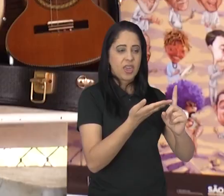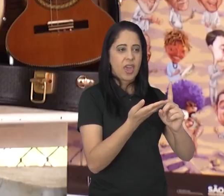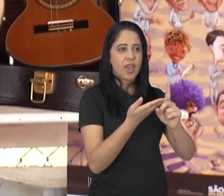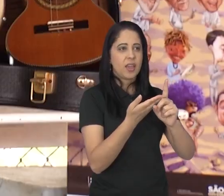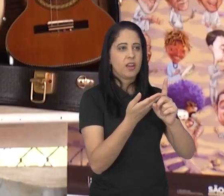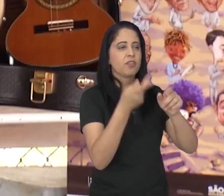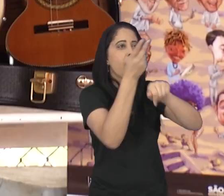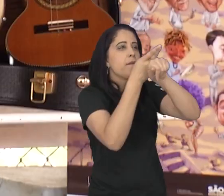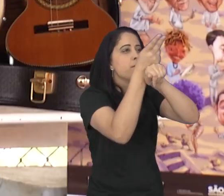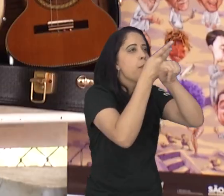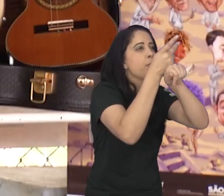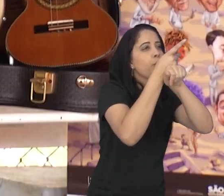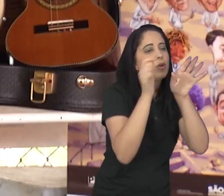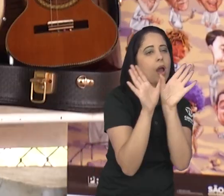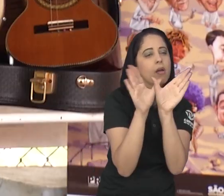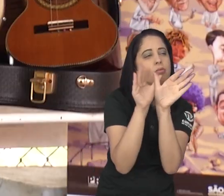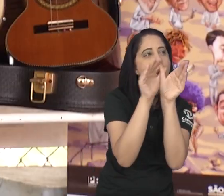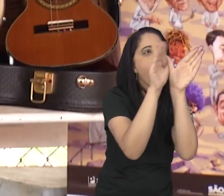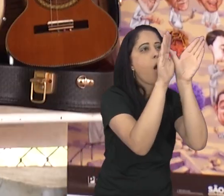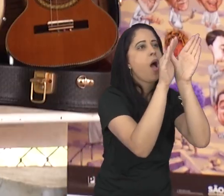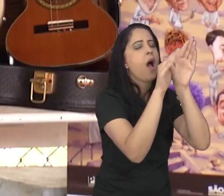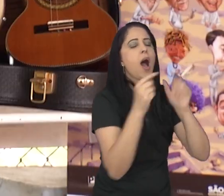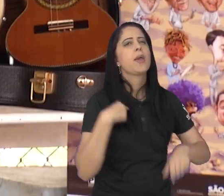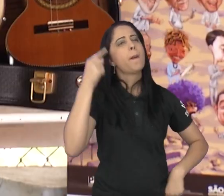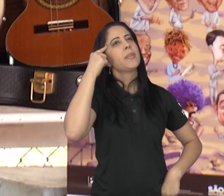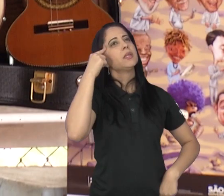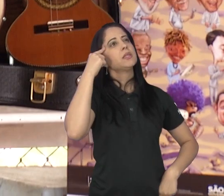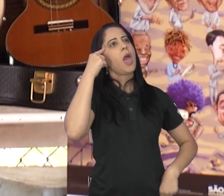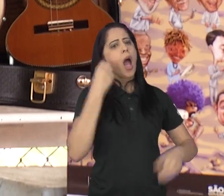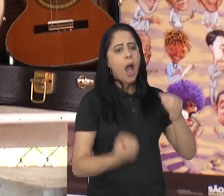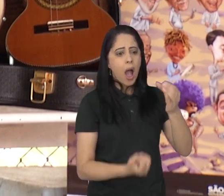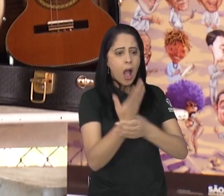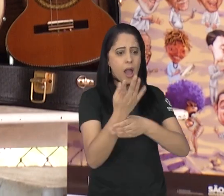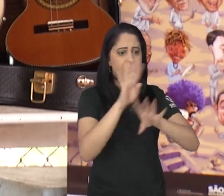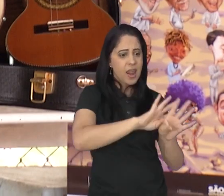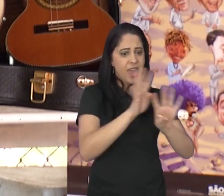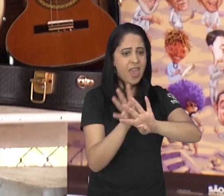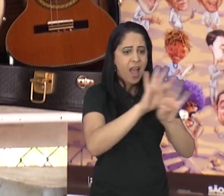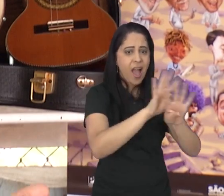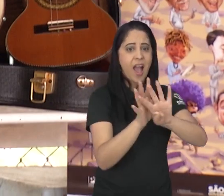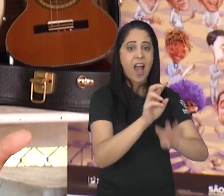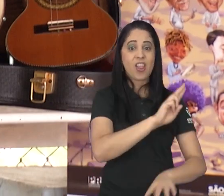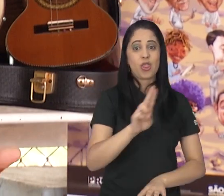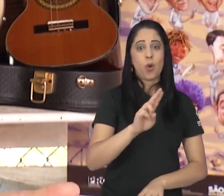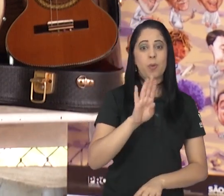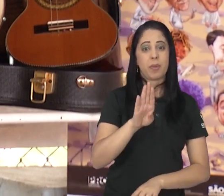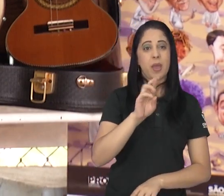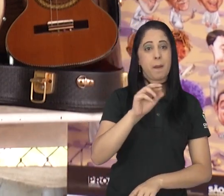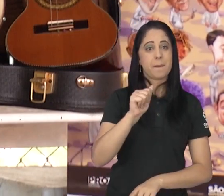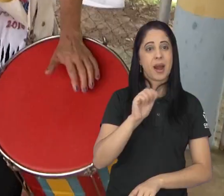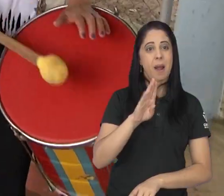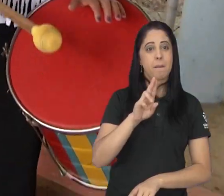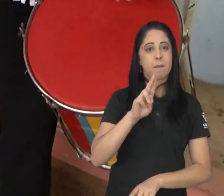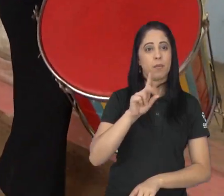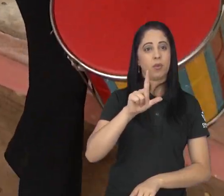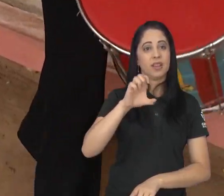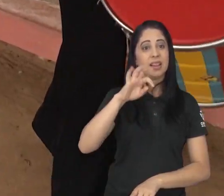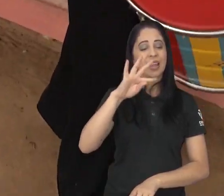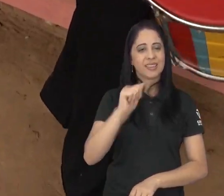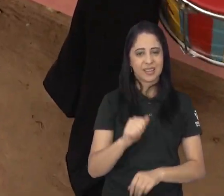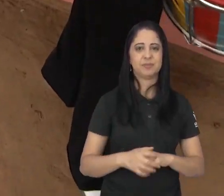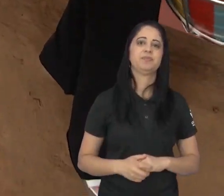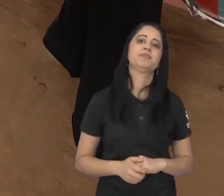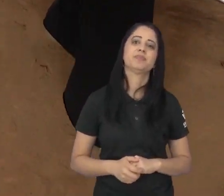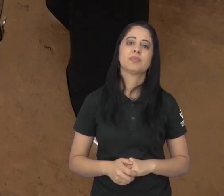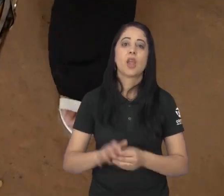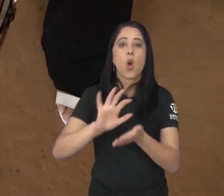borboleta. Aí a gente decidiu montar o bloco do Brabuleta, porque era o irmão do Flecha, e homenagear o Flecha, né? O samba